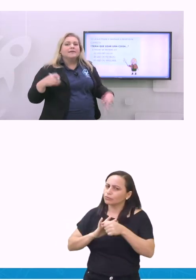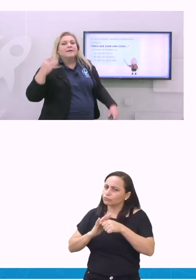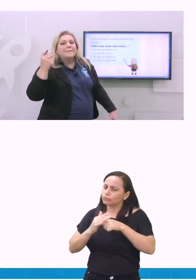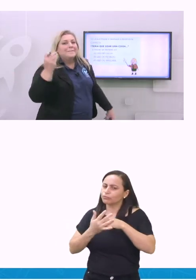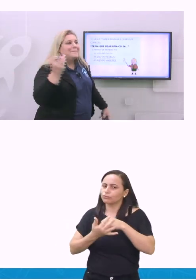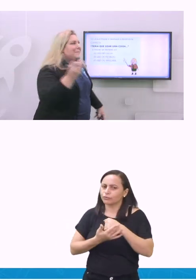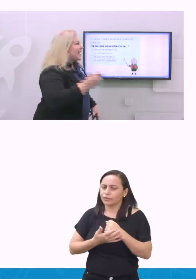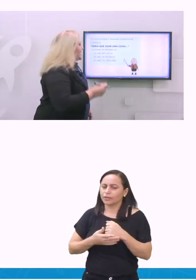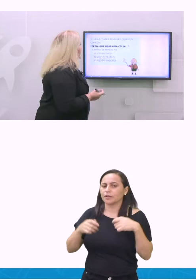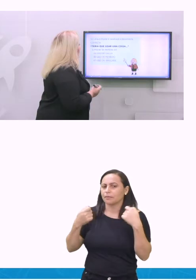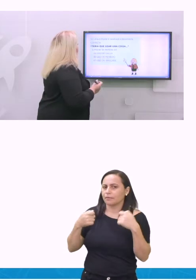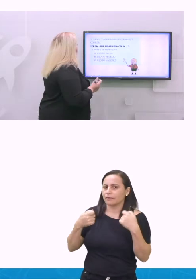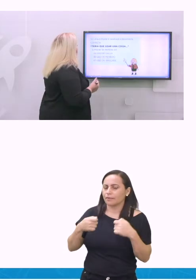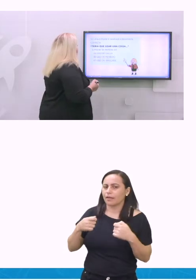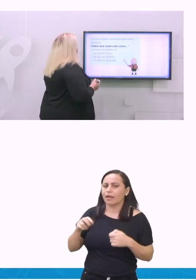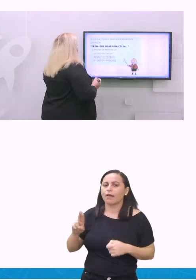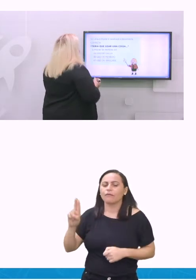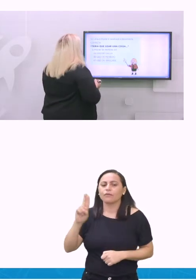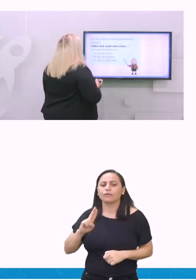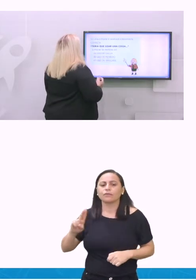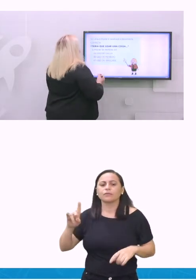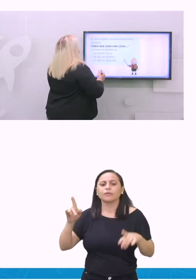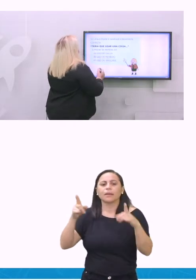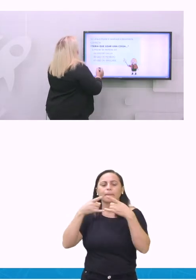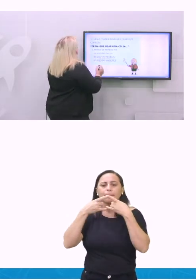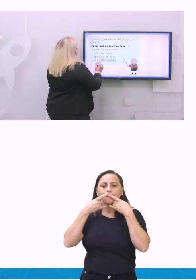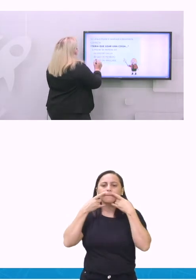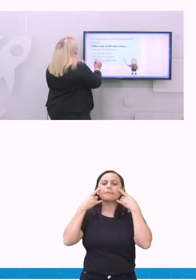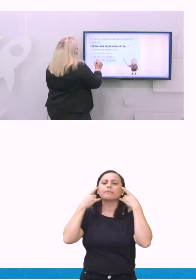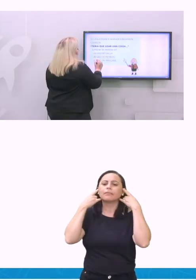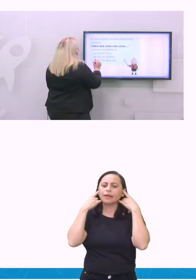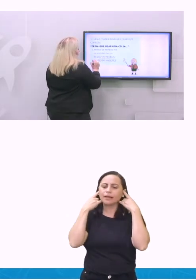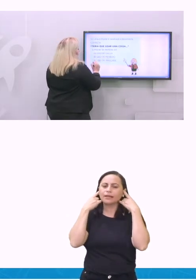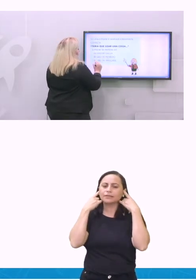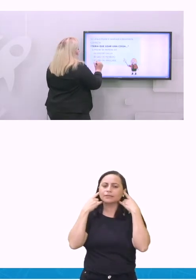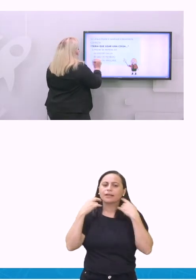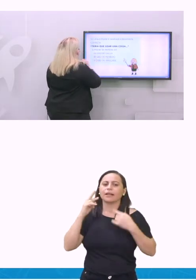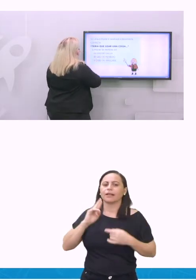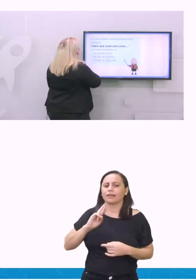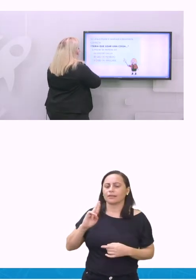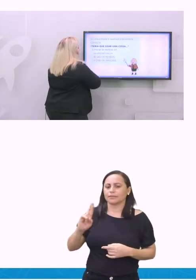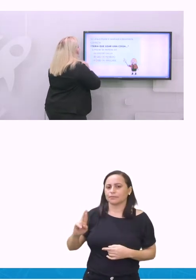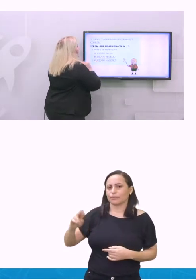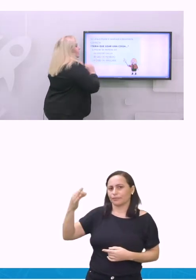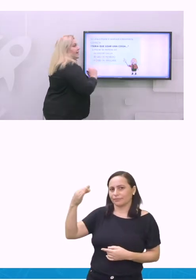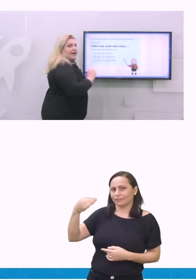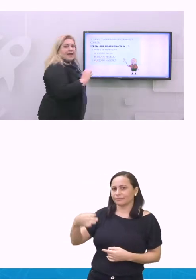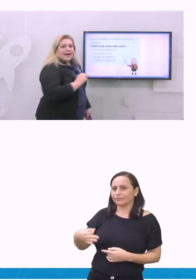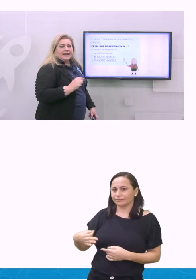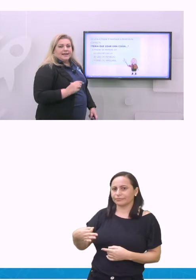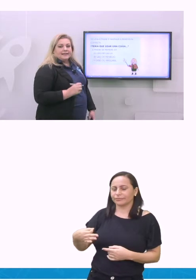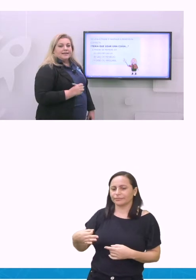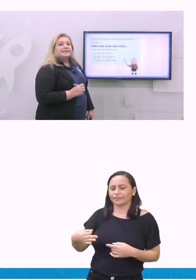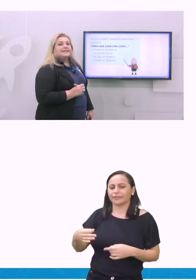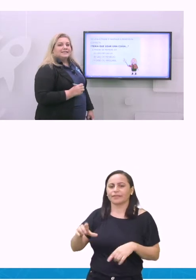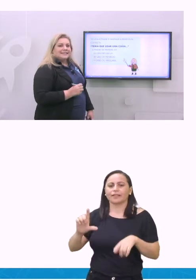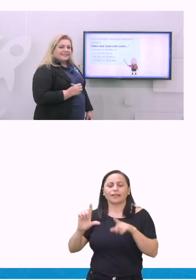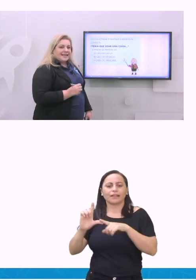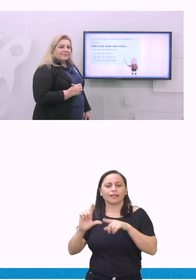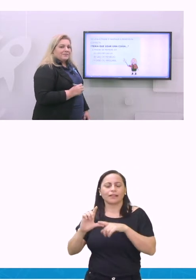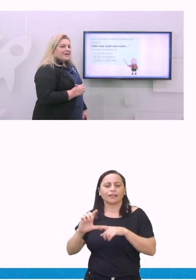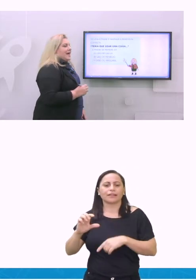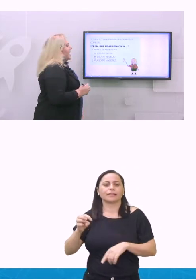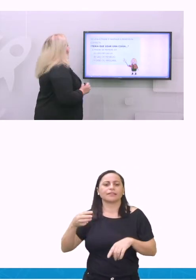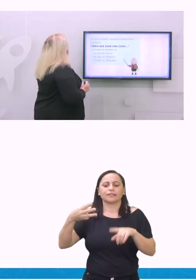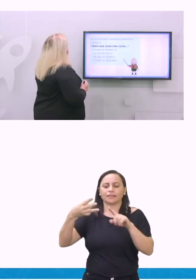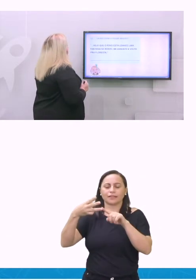usar máscara, uma coisa chamada máscara. Então, a resposta correta é a letra